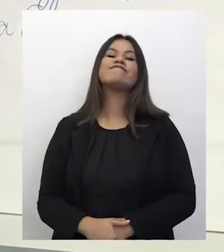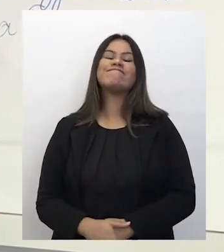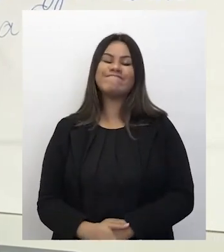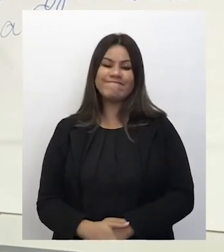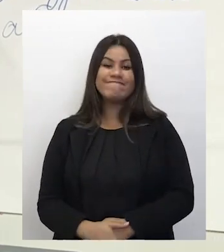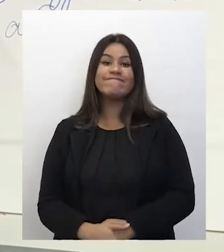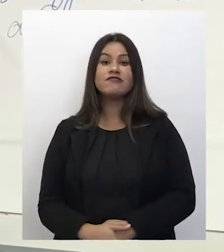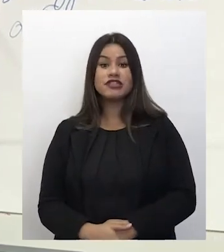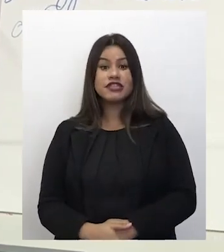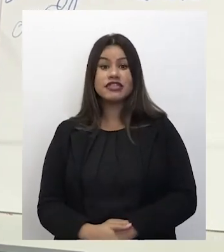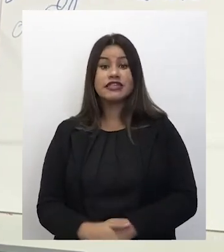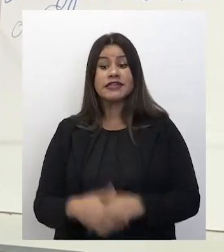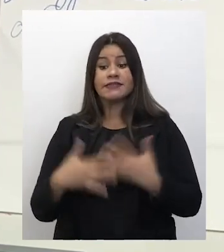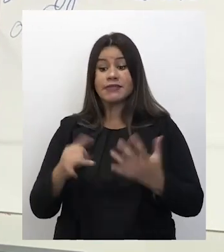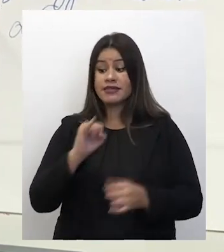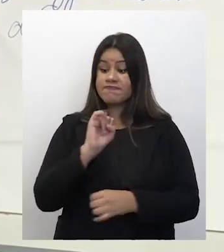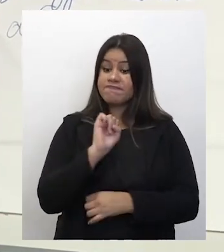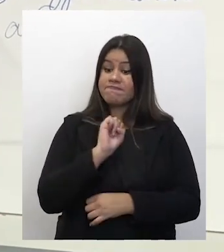se